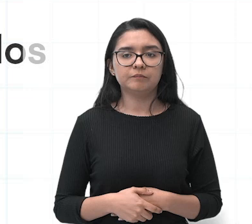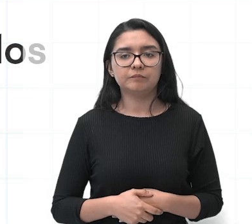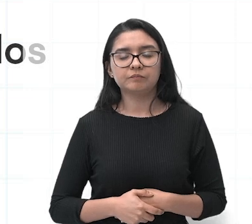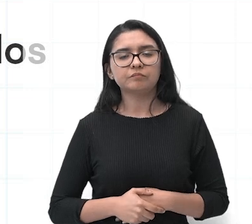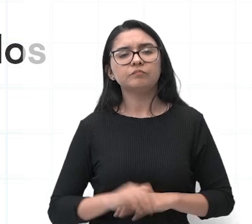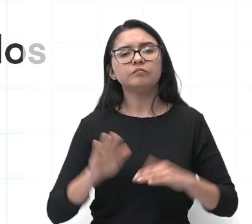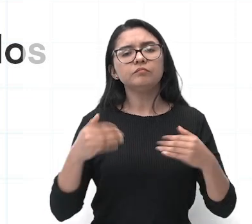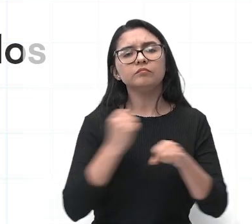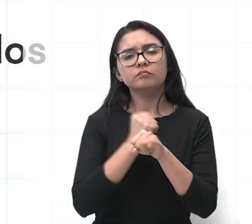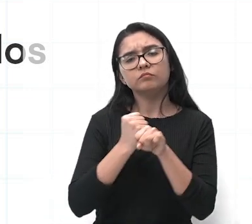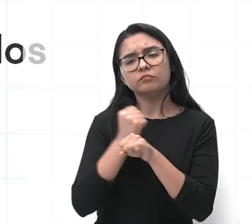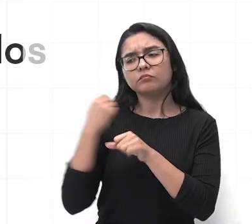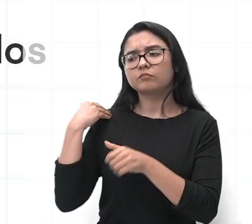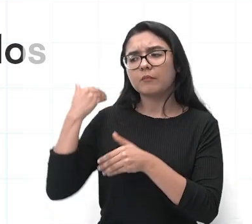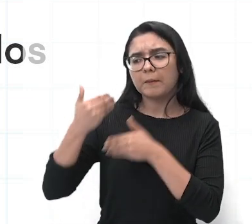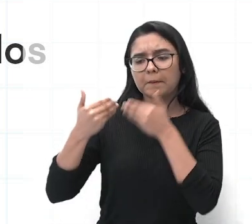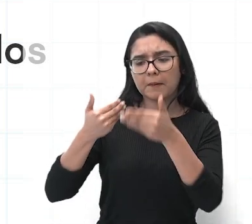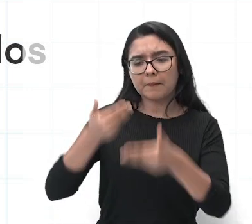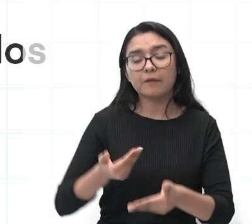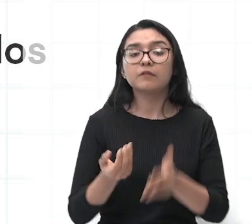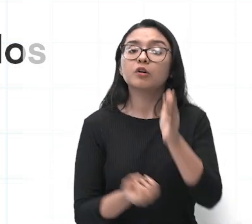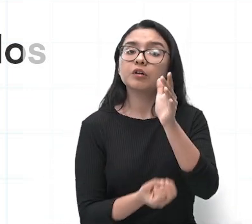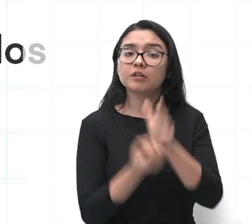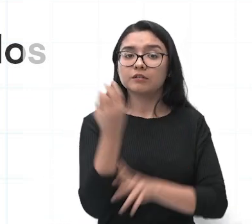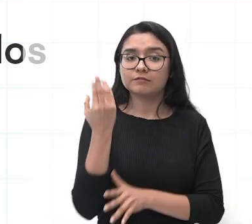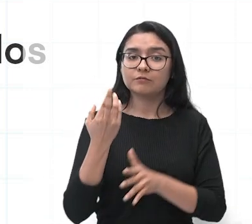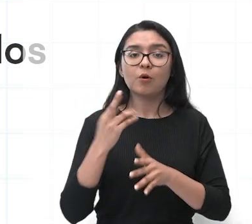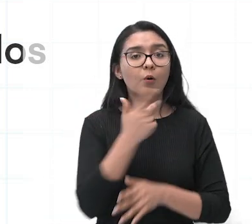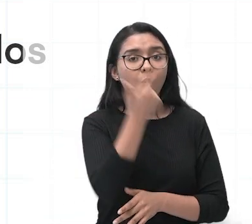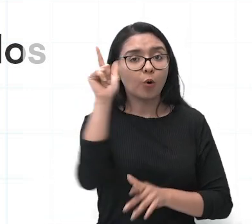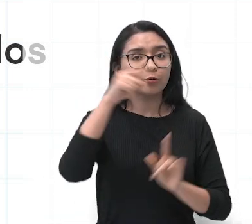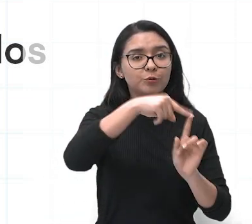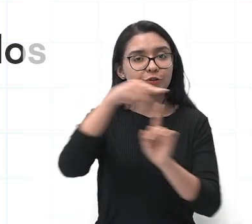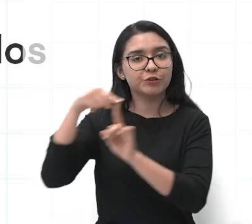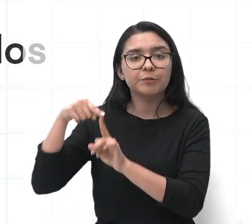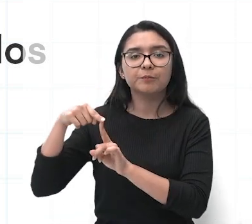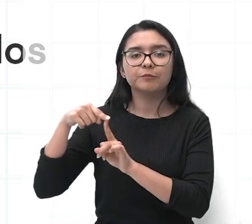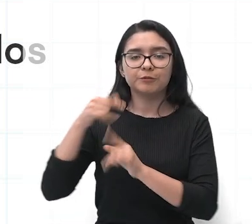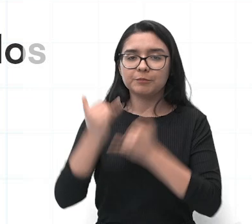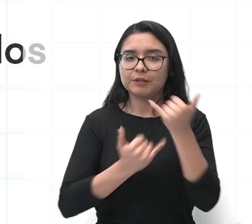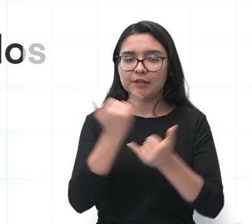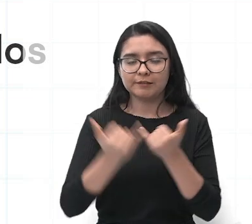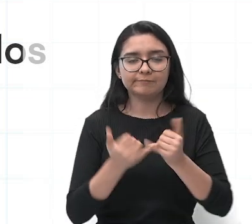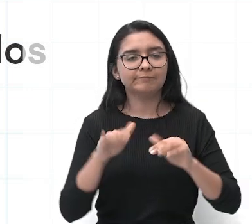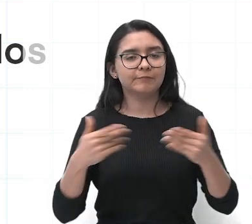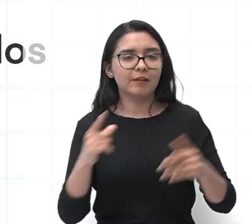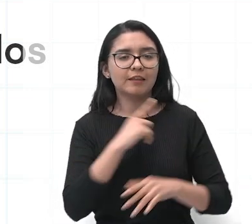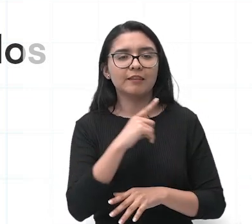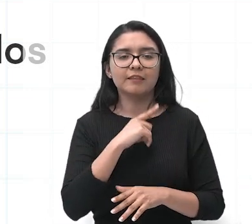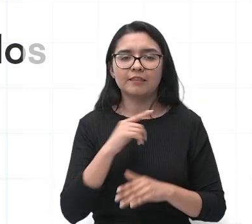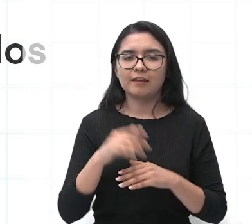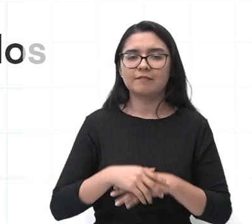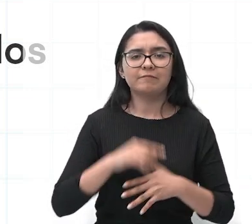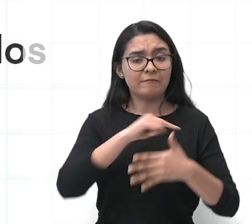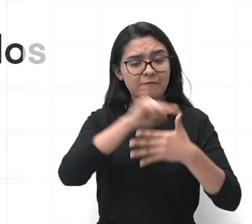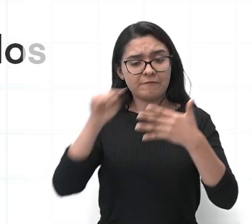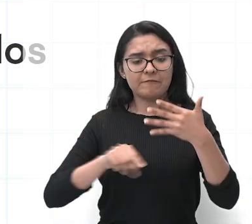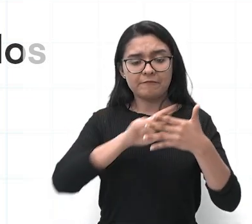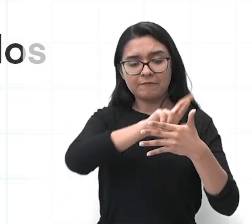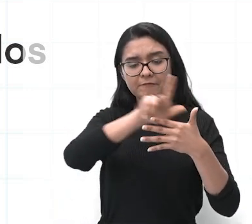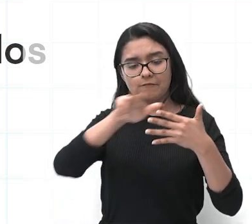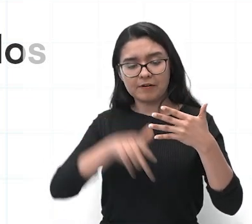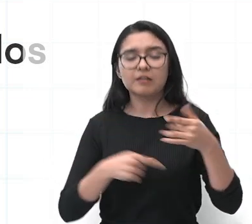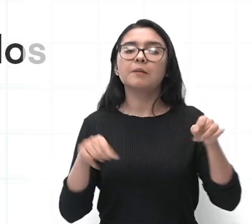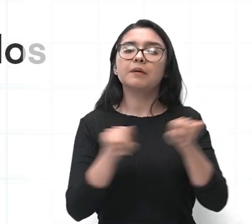Ao longo dos anos foram surgindo as variações e do mesmo jeito que temos mais tipos de manja, há